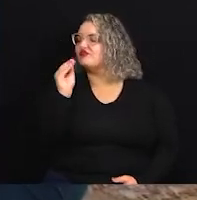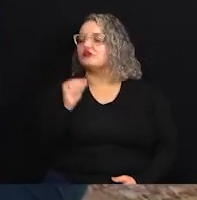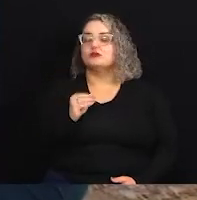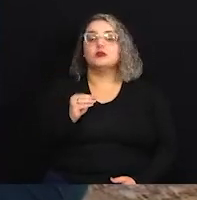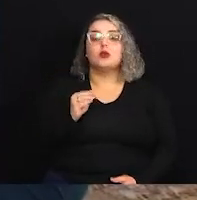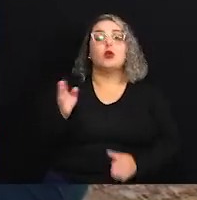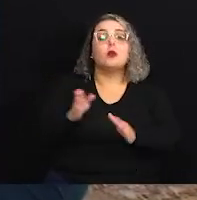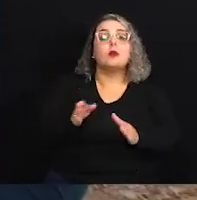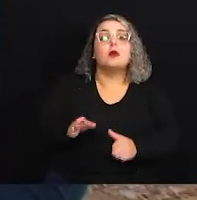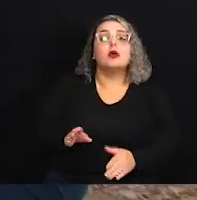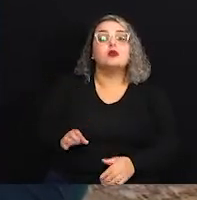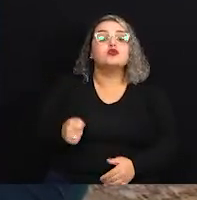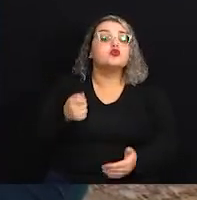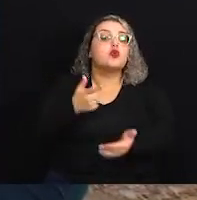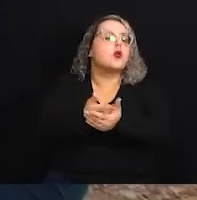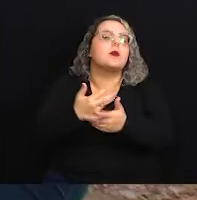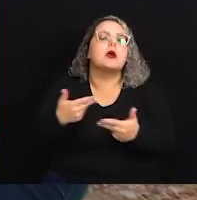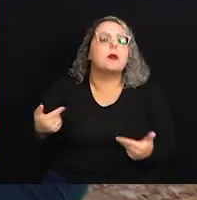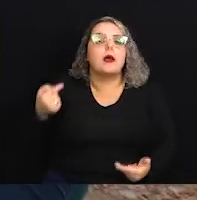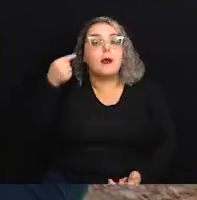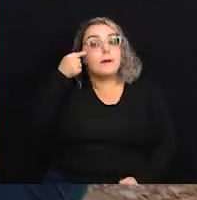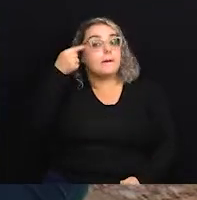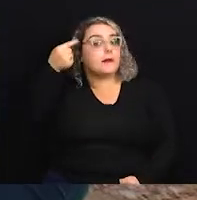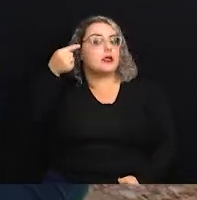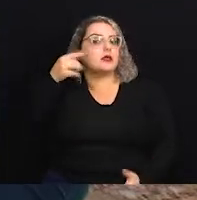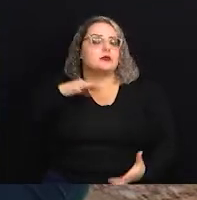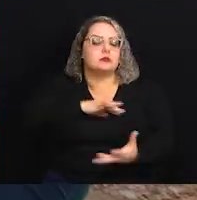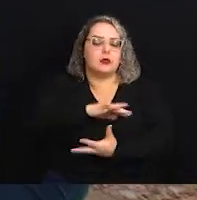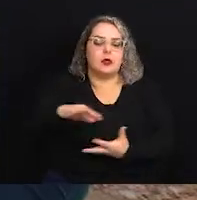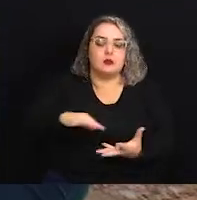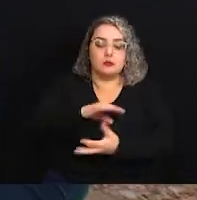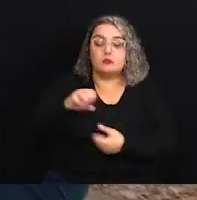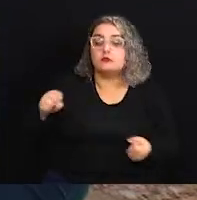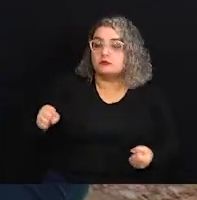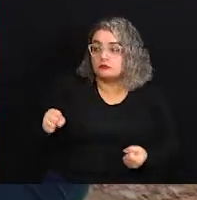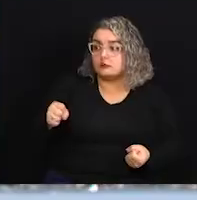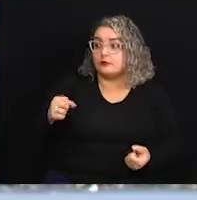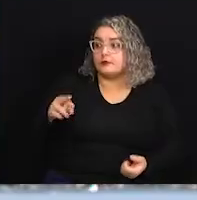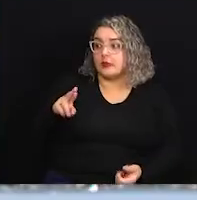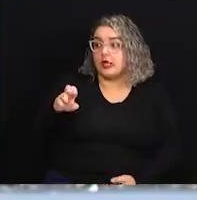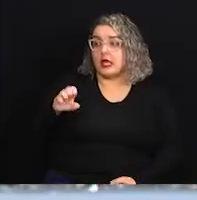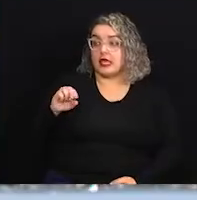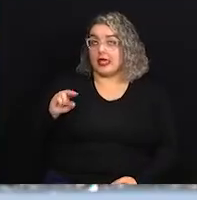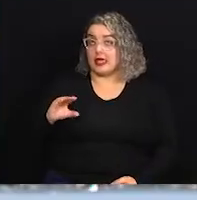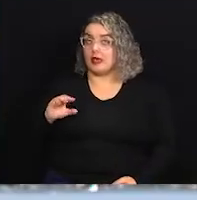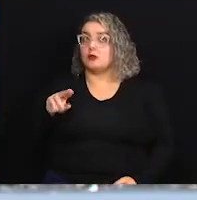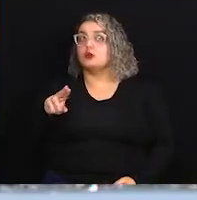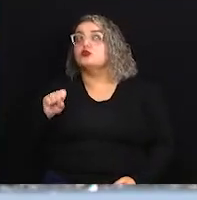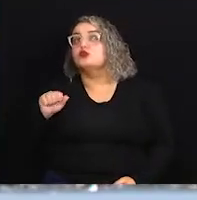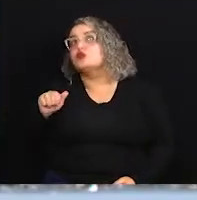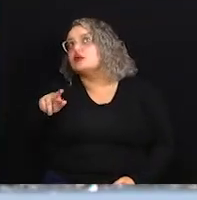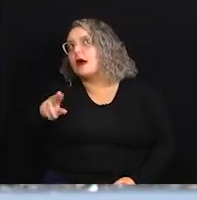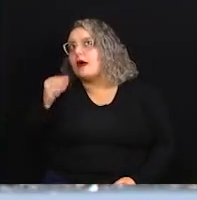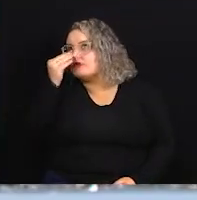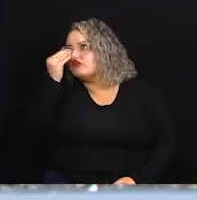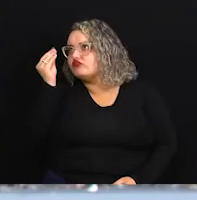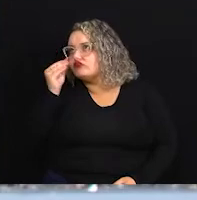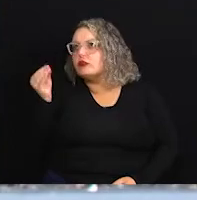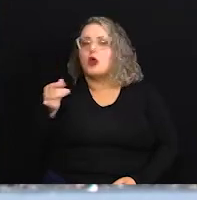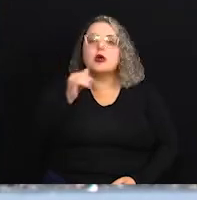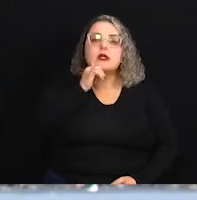de consumir, pensando na questão da sustentabilidade? Olha, recusar. Por